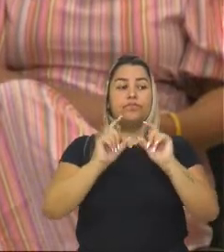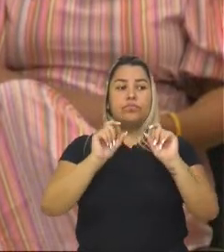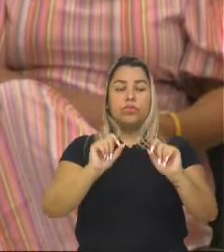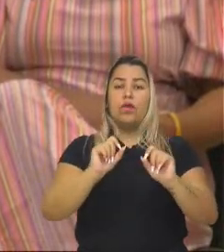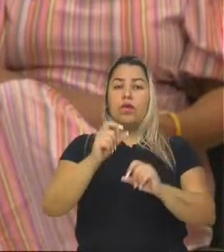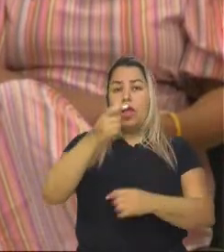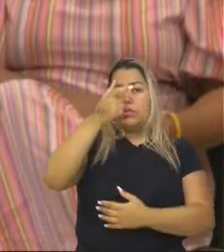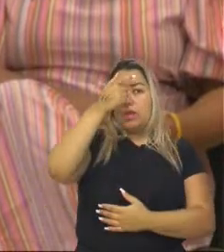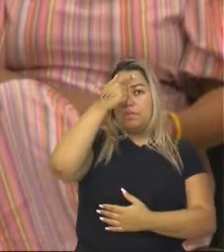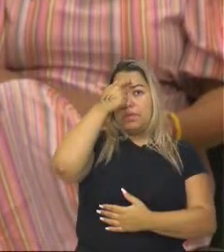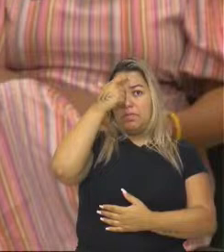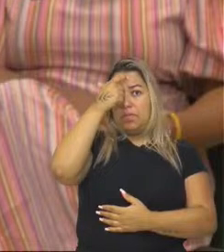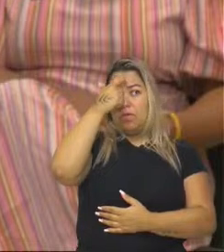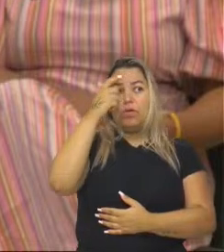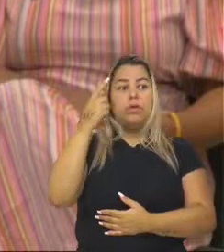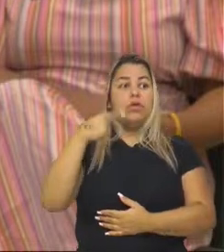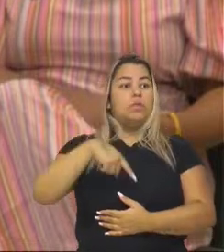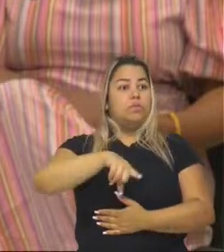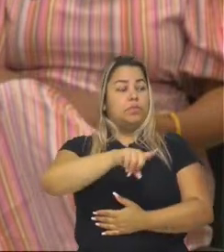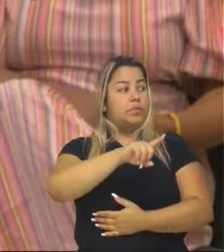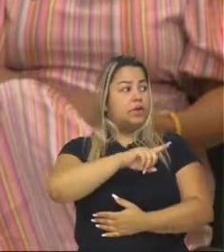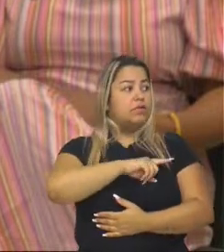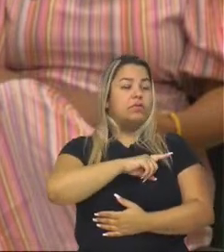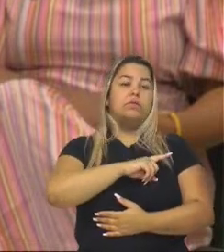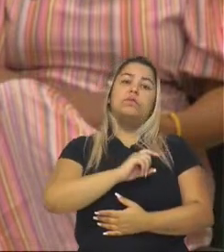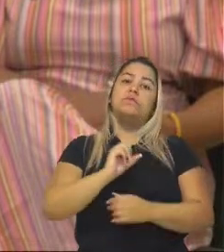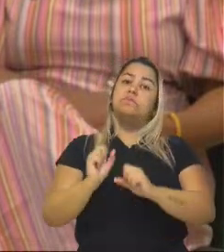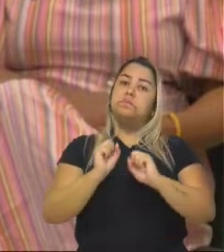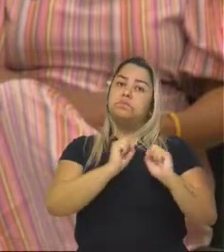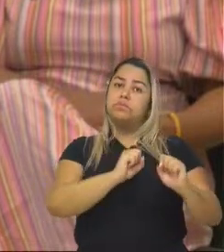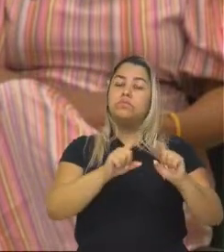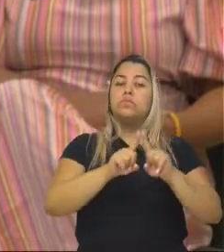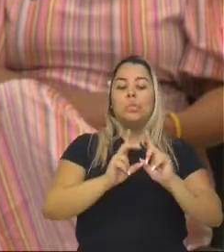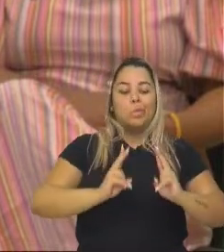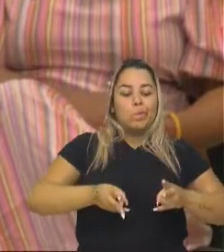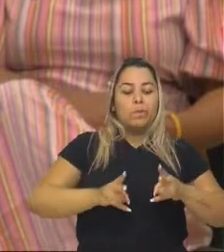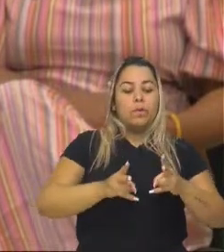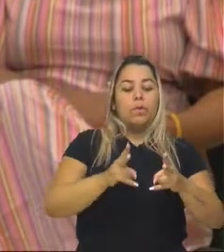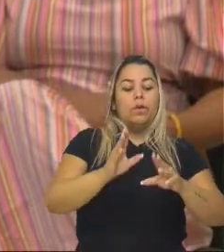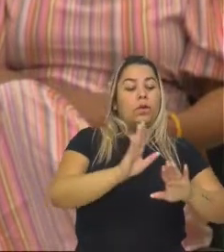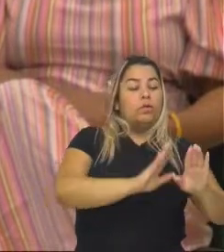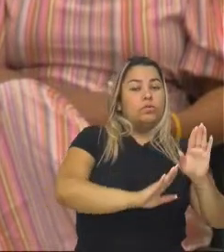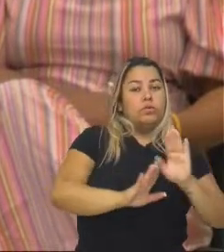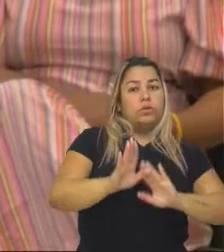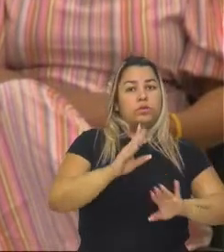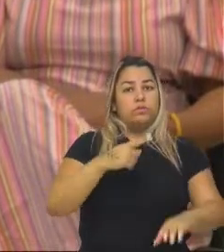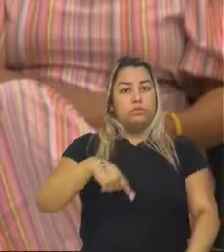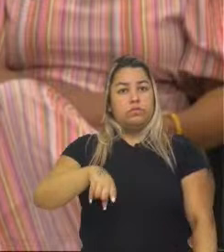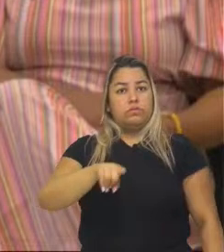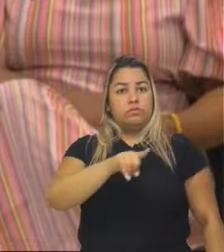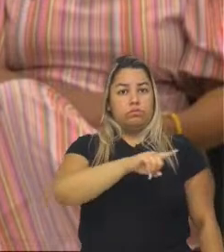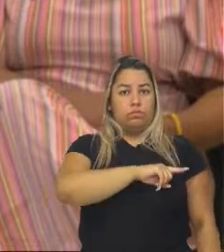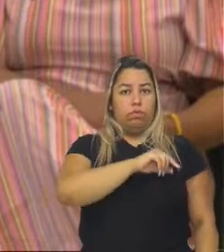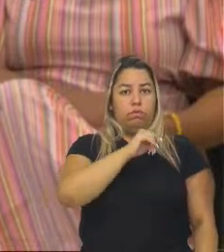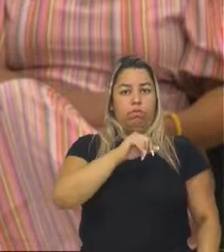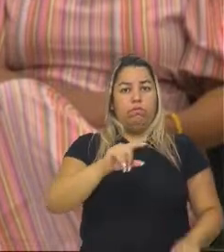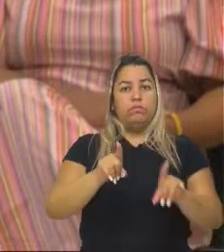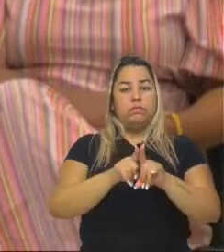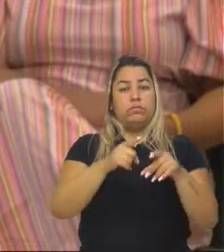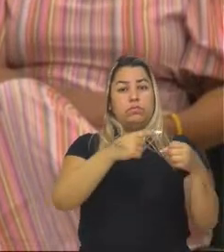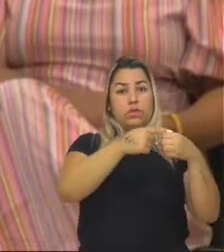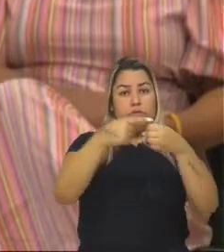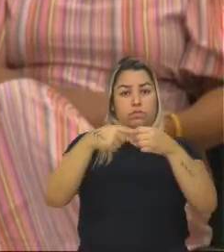da memória, né, para que a gente possa permanecer e cuidar das nossas, da nossa cidade, da